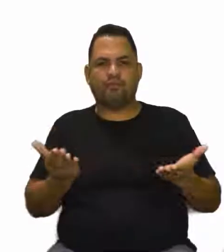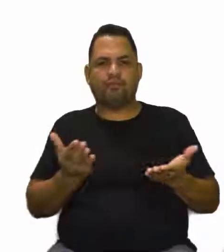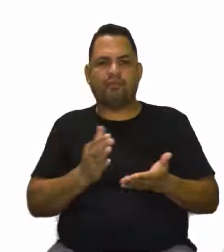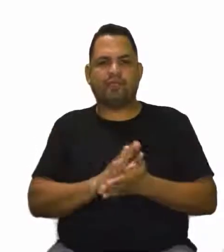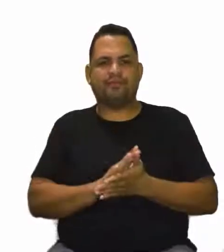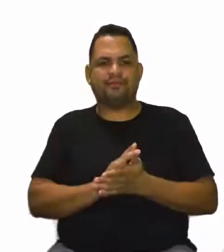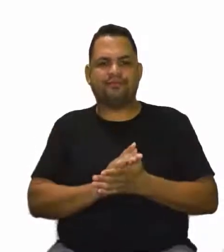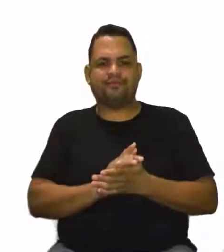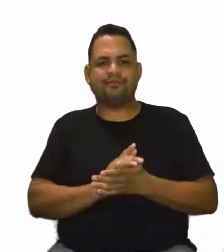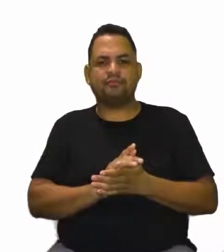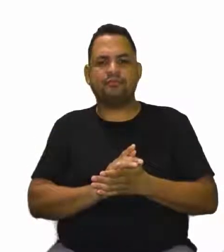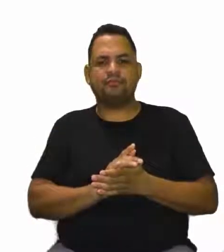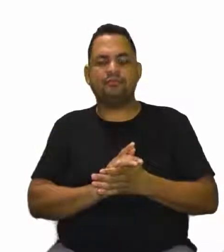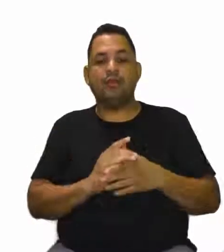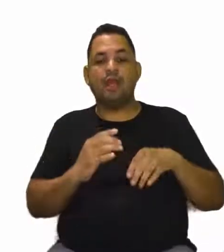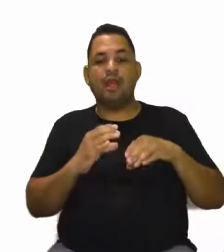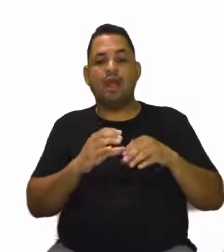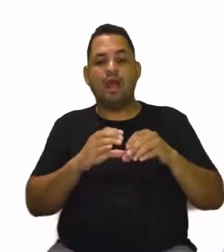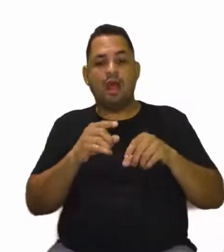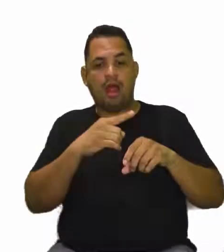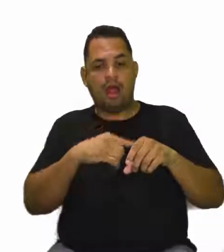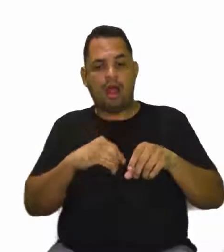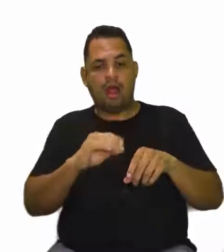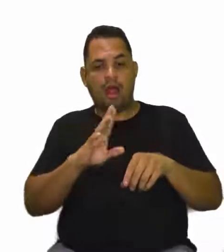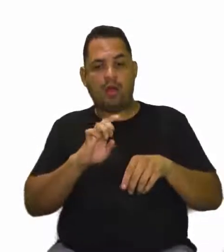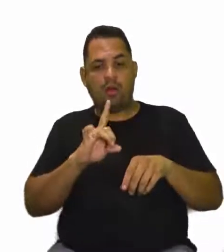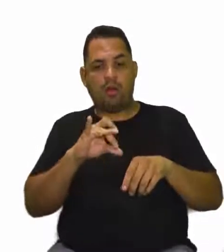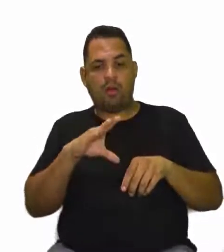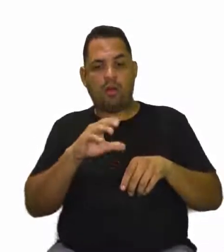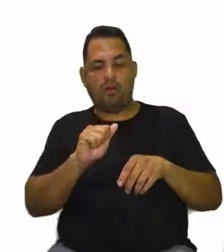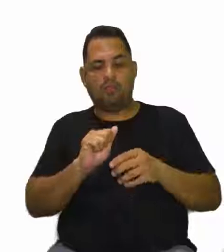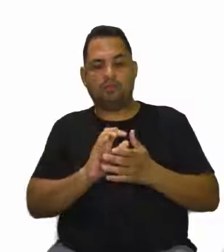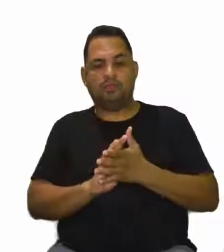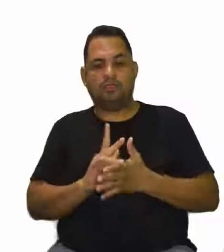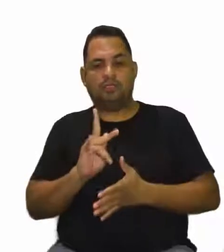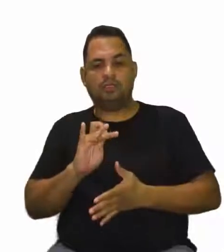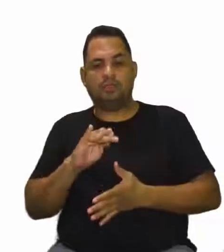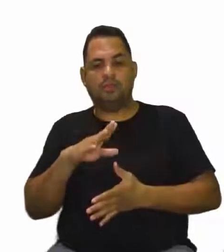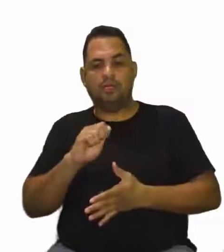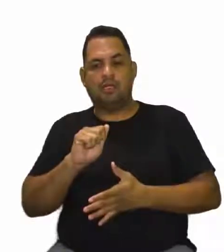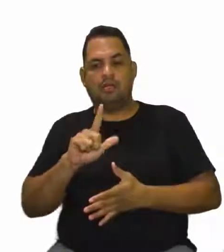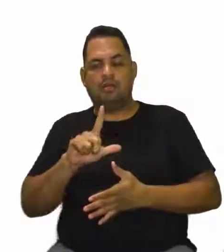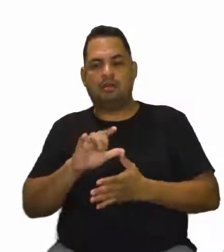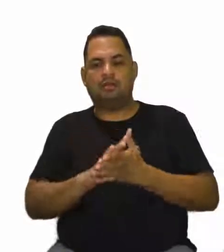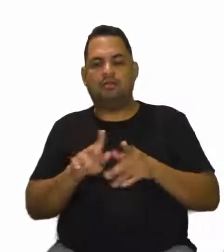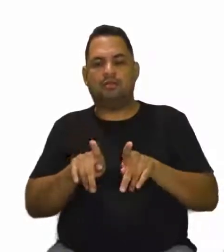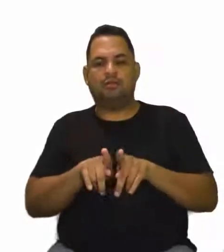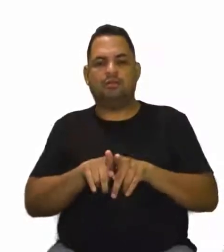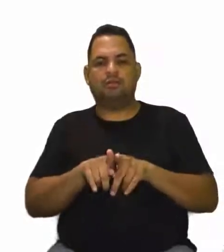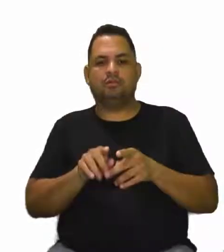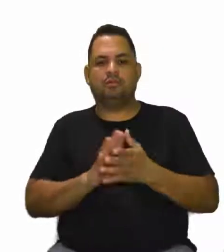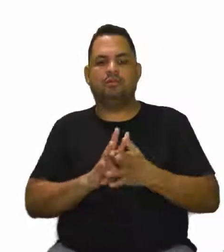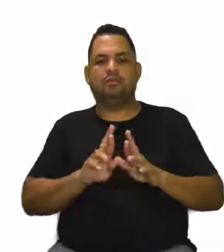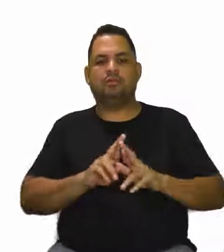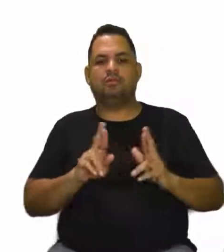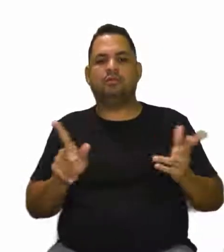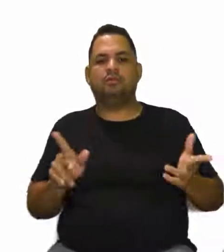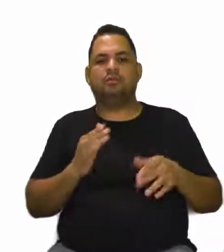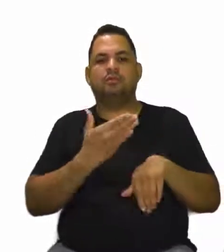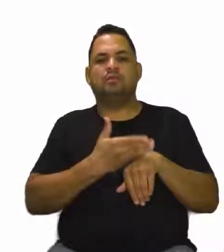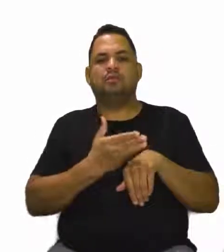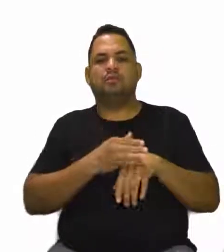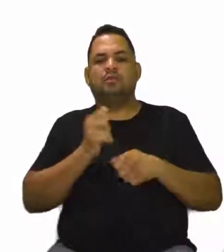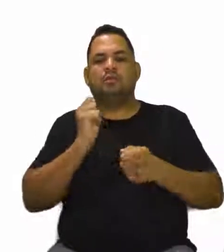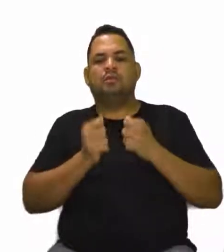As argolas, o kettlebell também é um exemplo, né? De diferente do treinamento